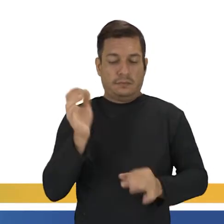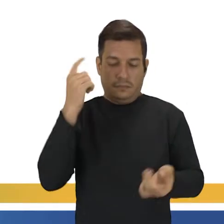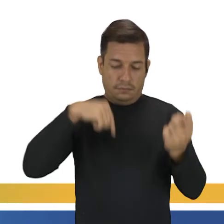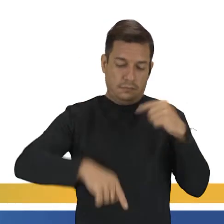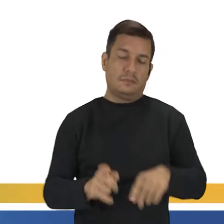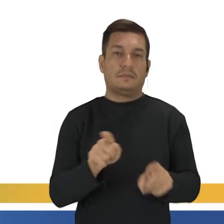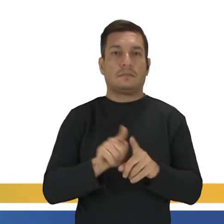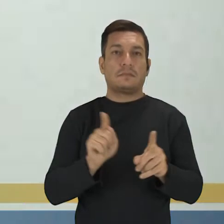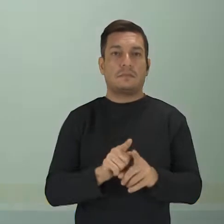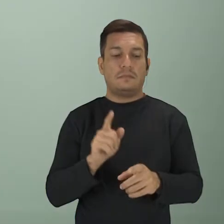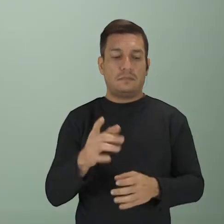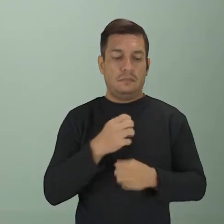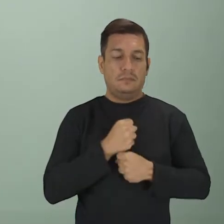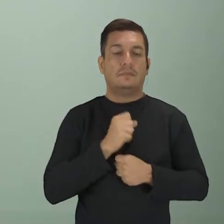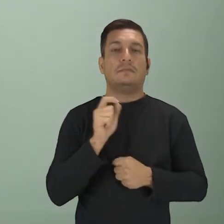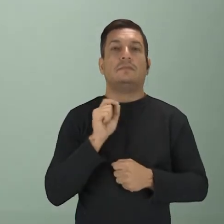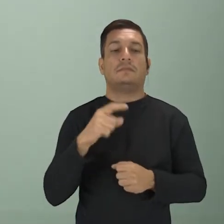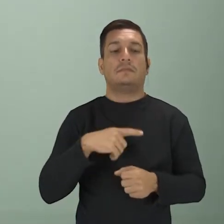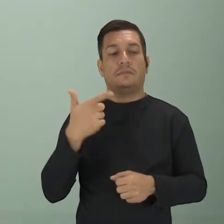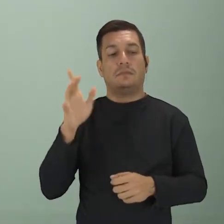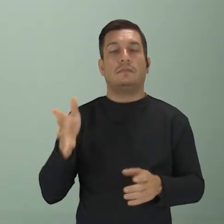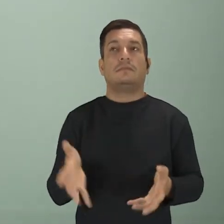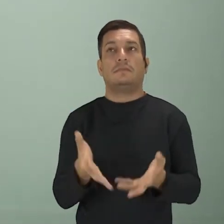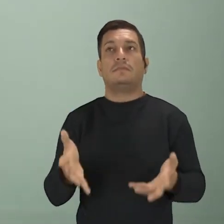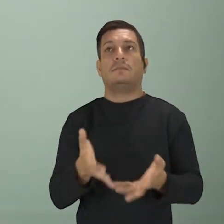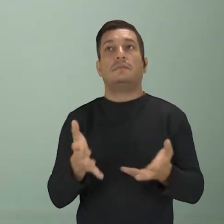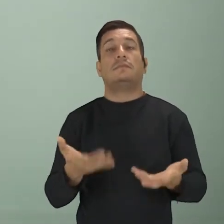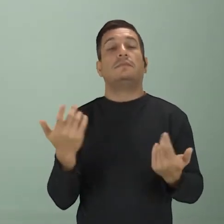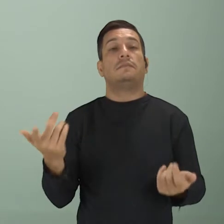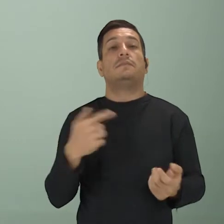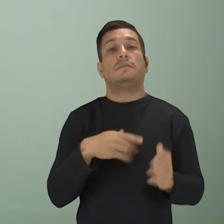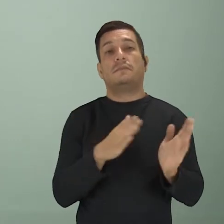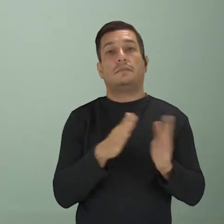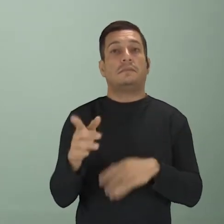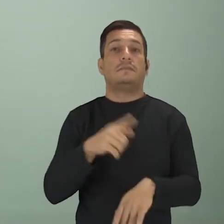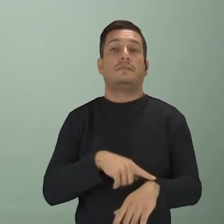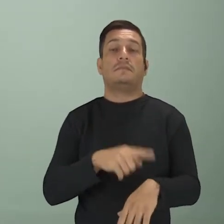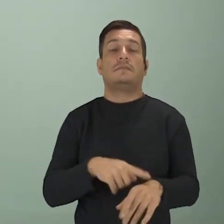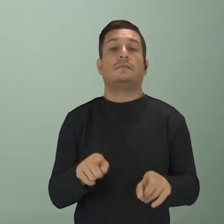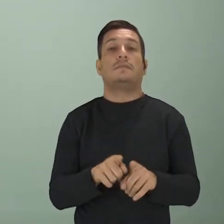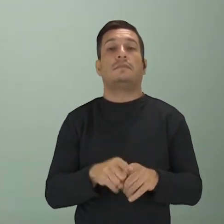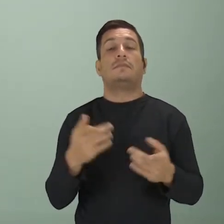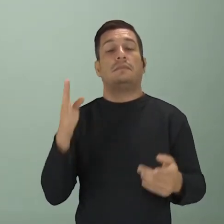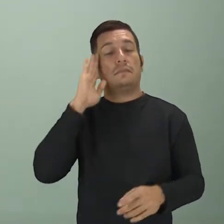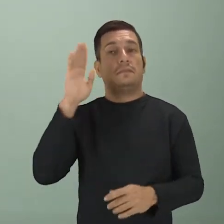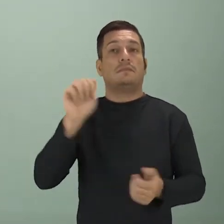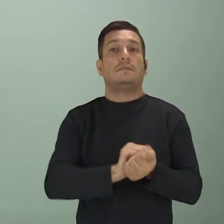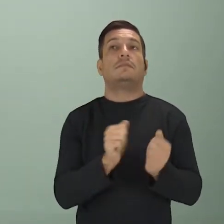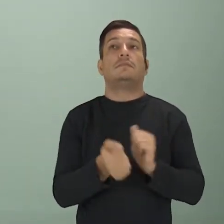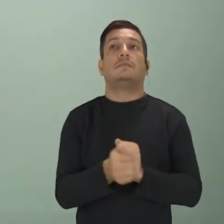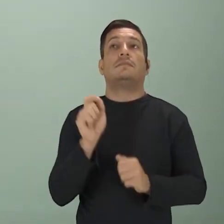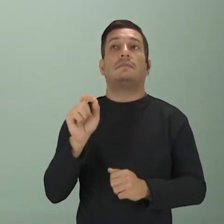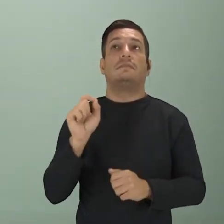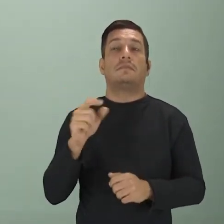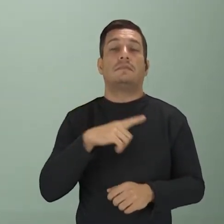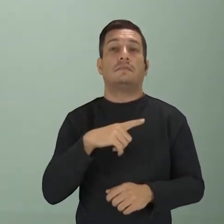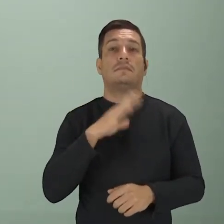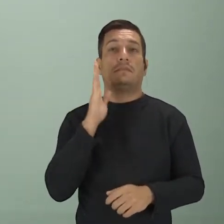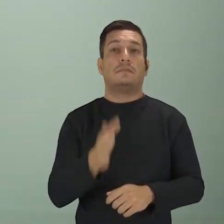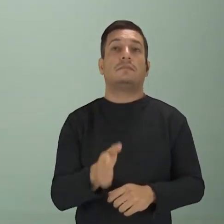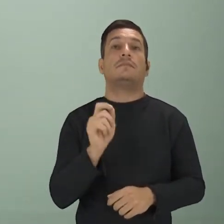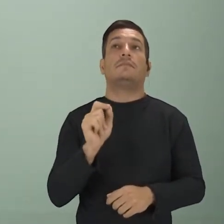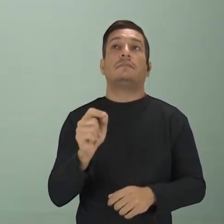chama estresse muscular. No momento em que você dá o estímulo, o teu corpo se prepara para receber esse estímulo, ele